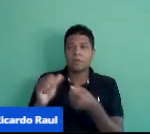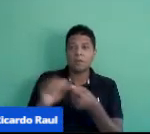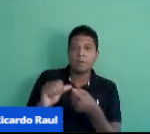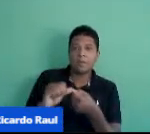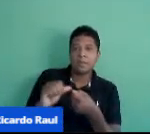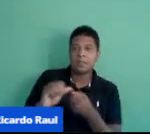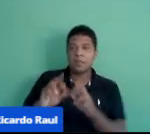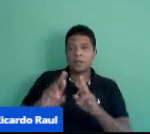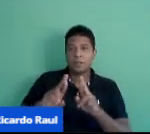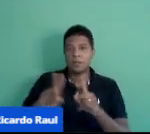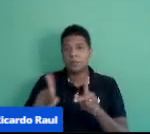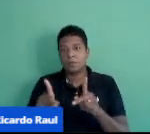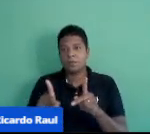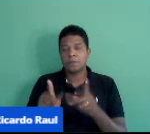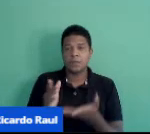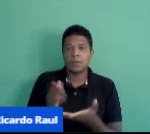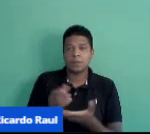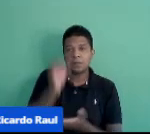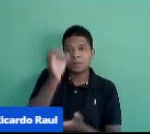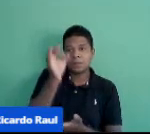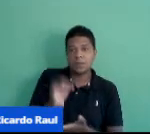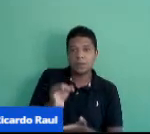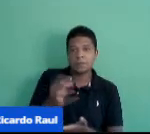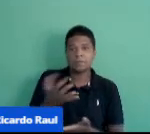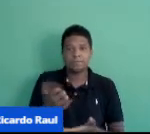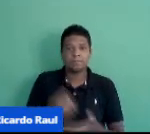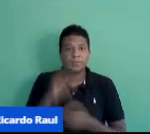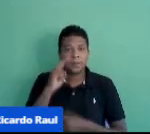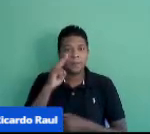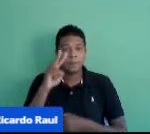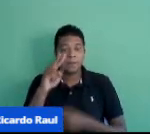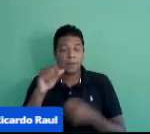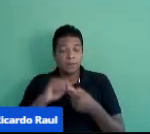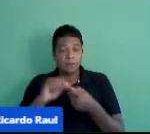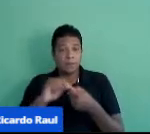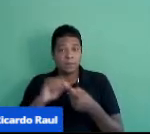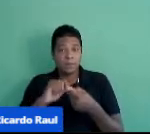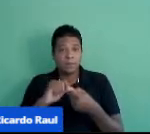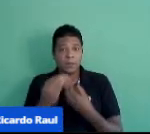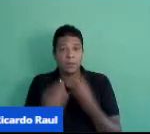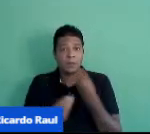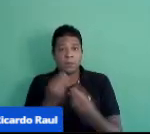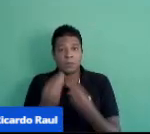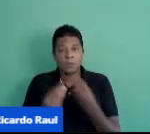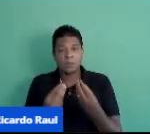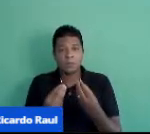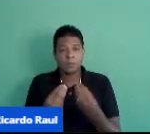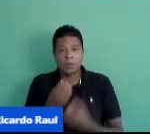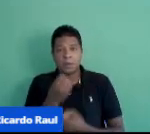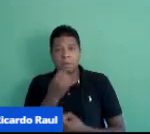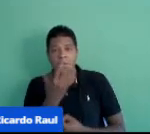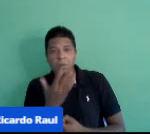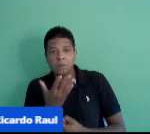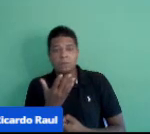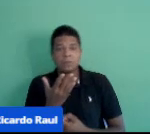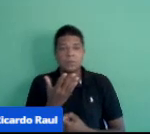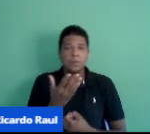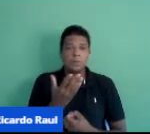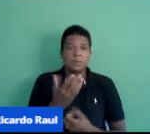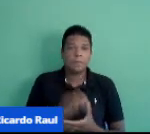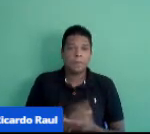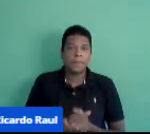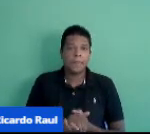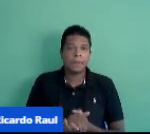O que ele fez que eu acho certo, né? É ver o que ele fez, como ele fez e o que aquilo ali é potente, né? O que pode